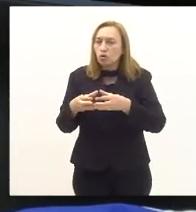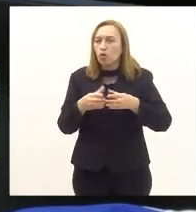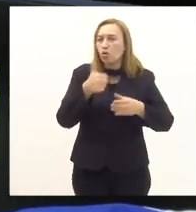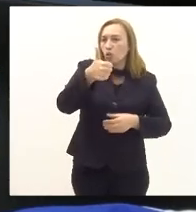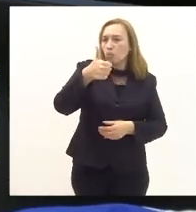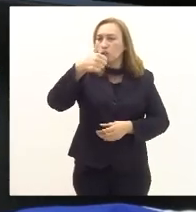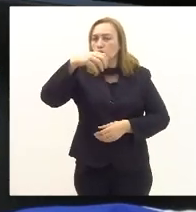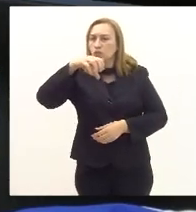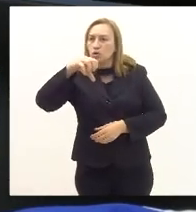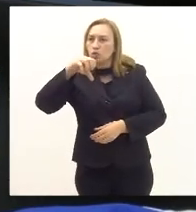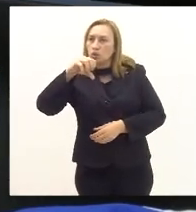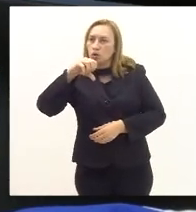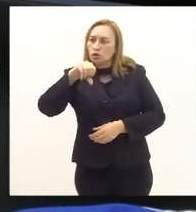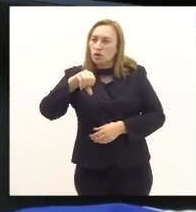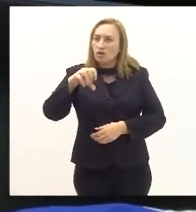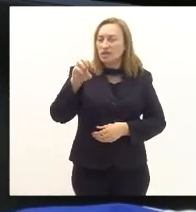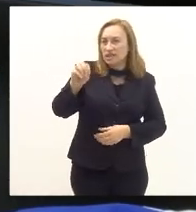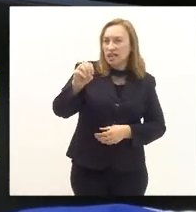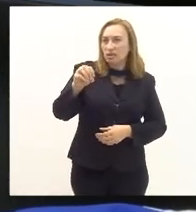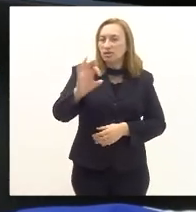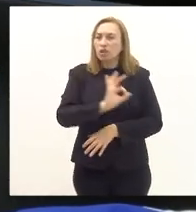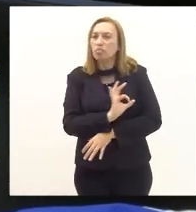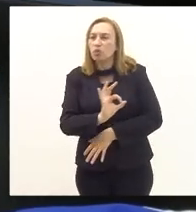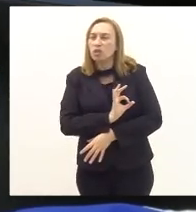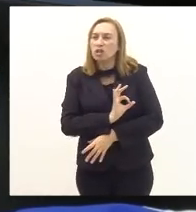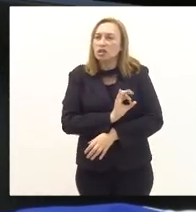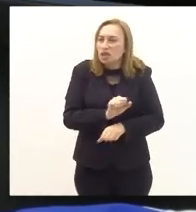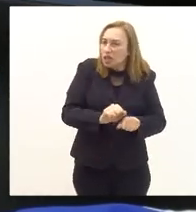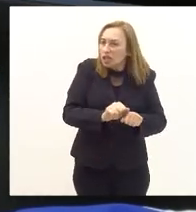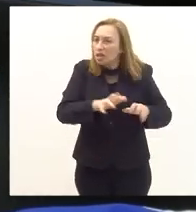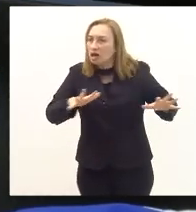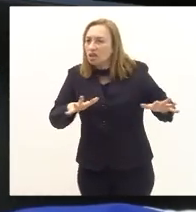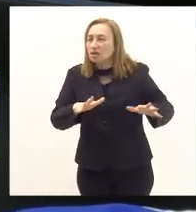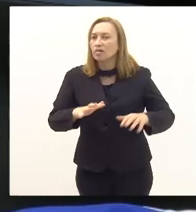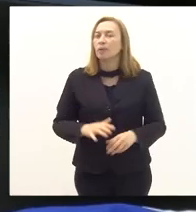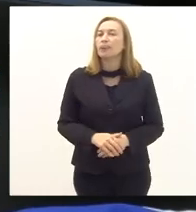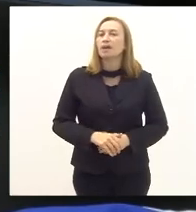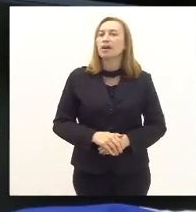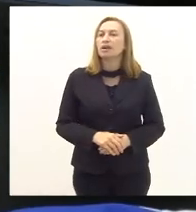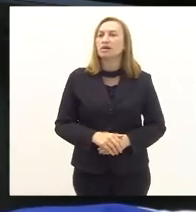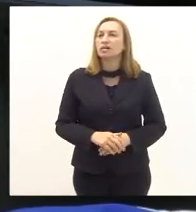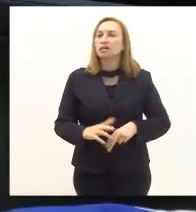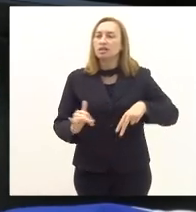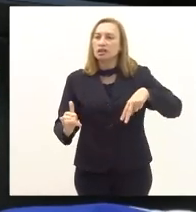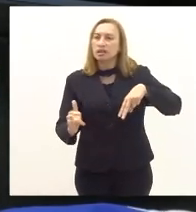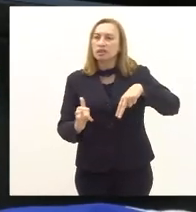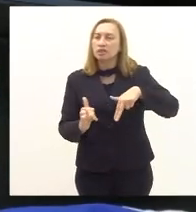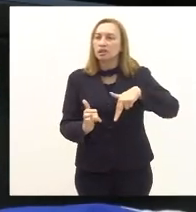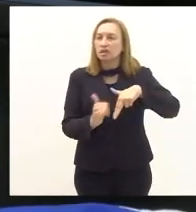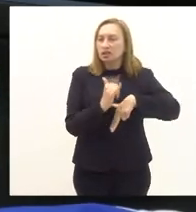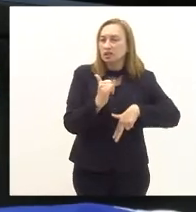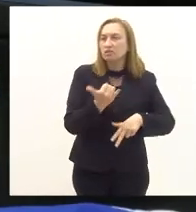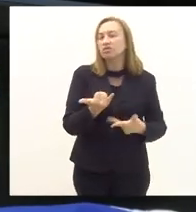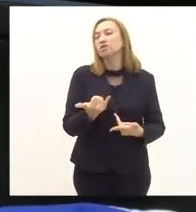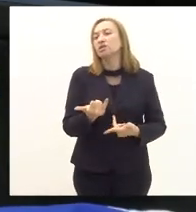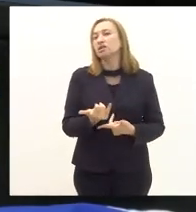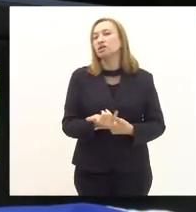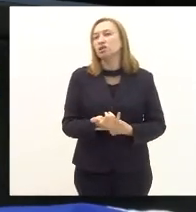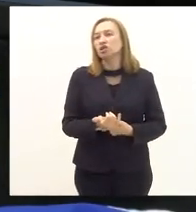com a saúde. Eu acho que a gente tem que dar dinamismo. As vítimas de